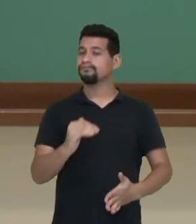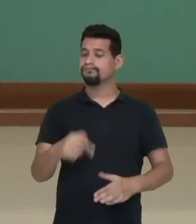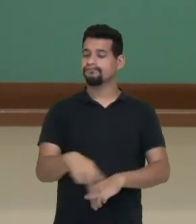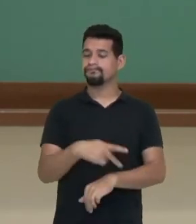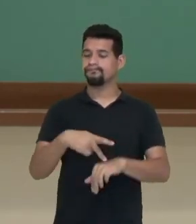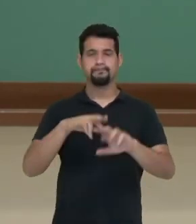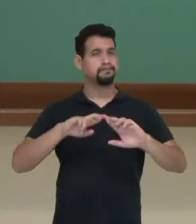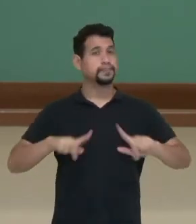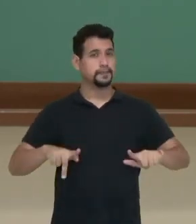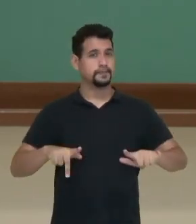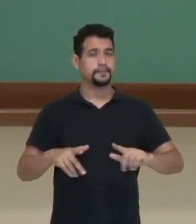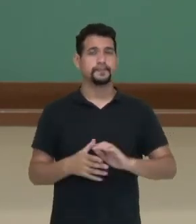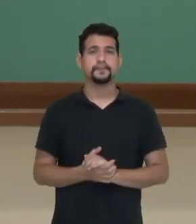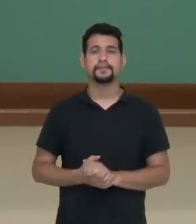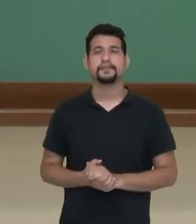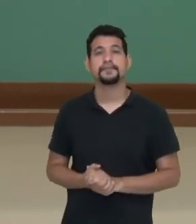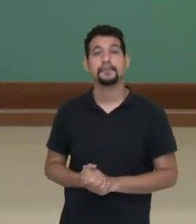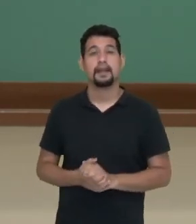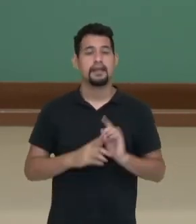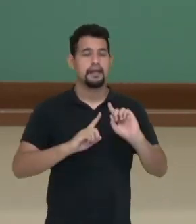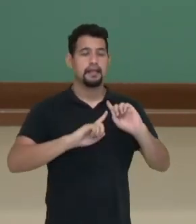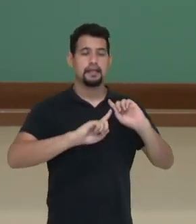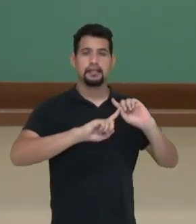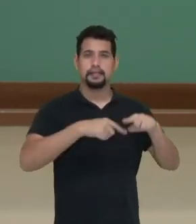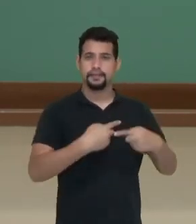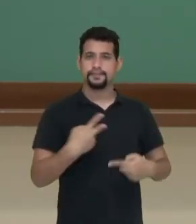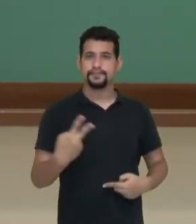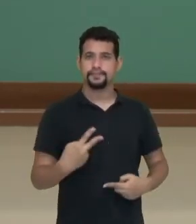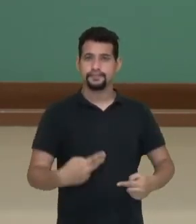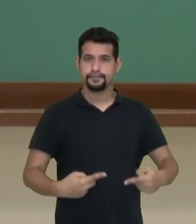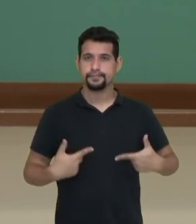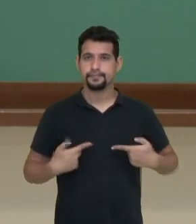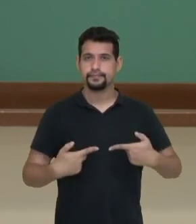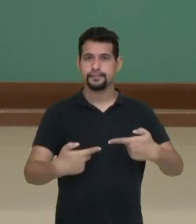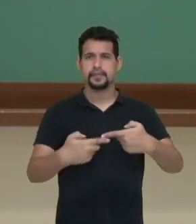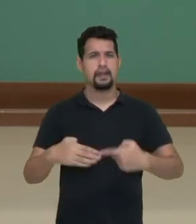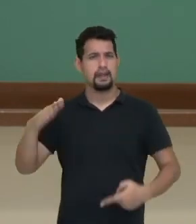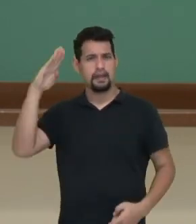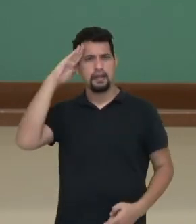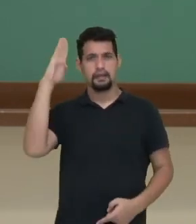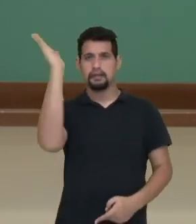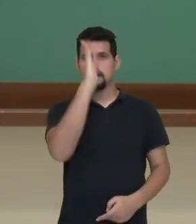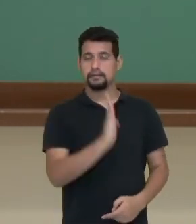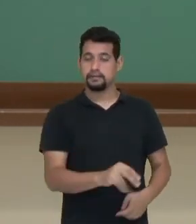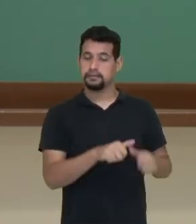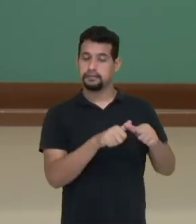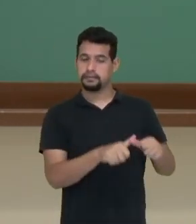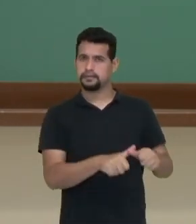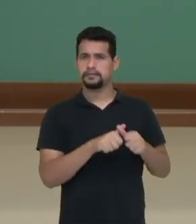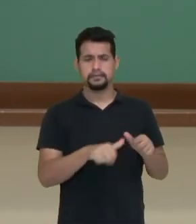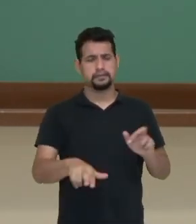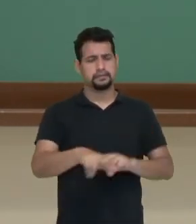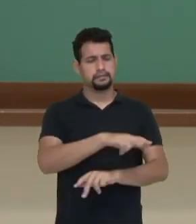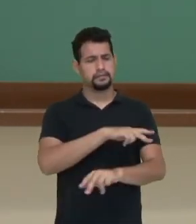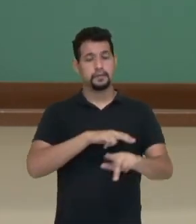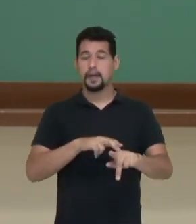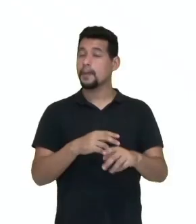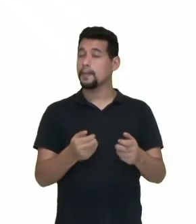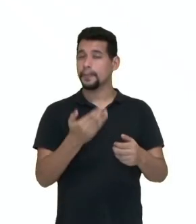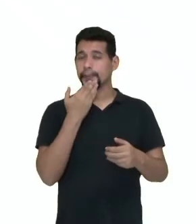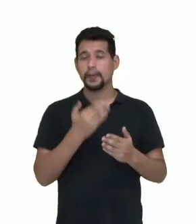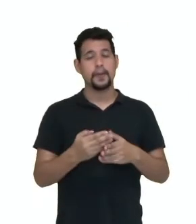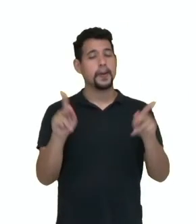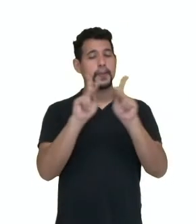estrangeira. Após a Segunda Guerra Mundial, o Exército Brasileiro mantém agindo em diversas missões de paz em